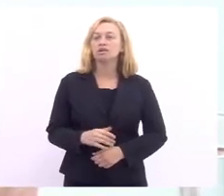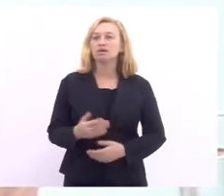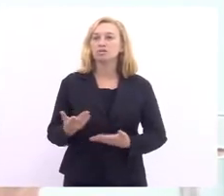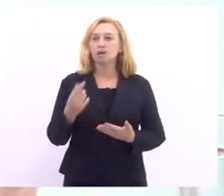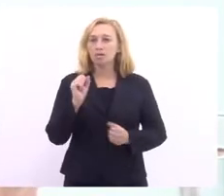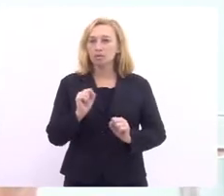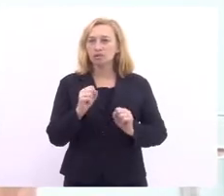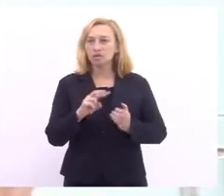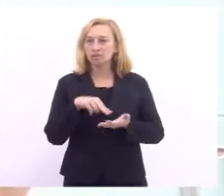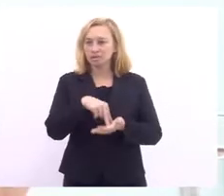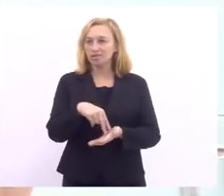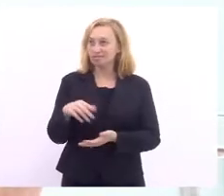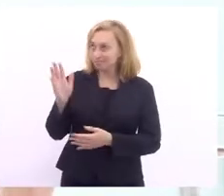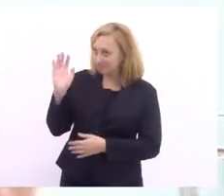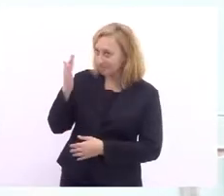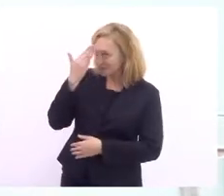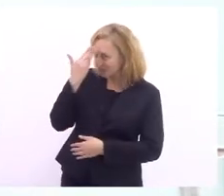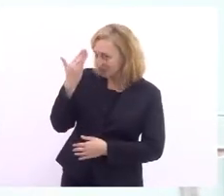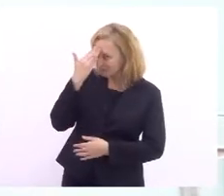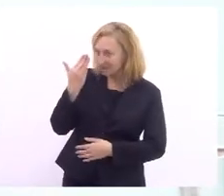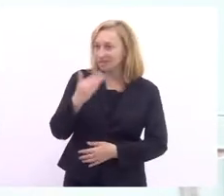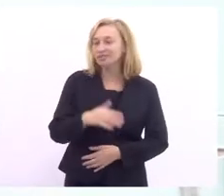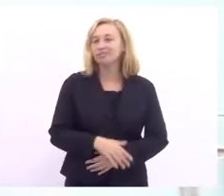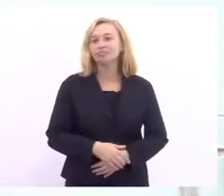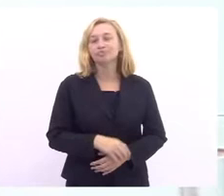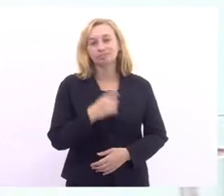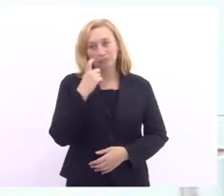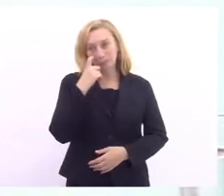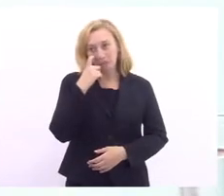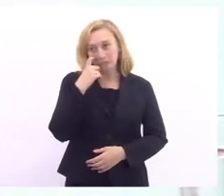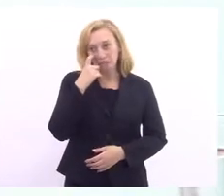identificar obrigado Muito obrigada